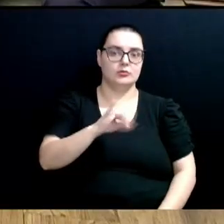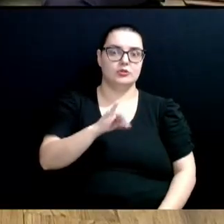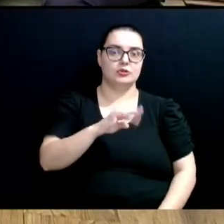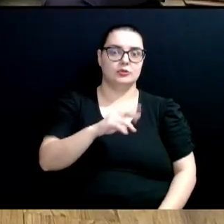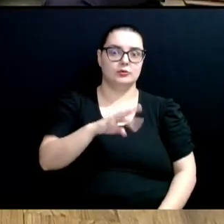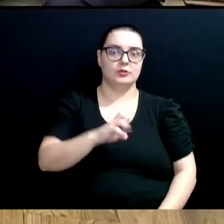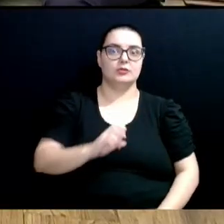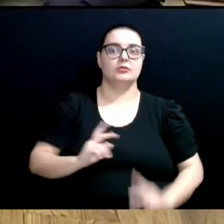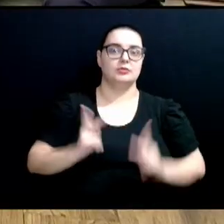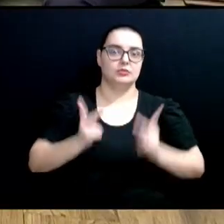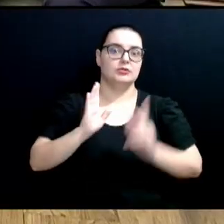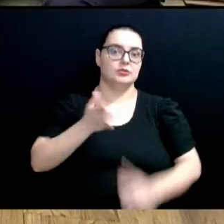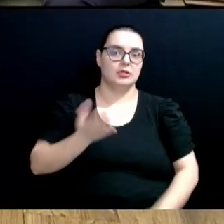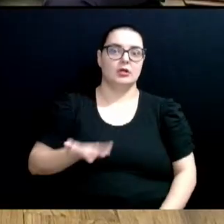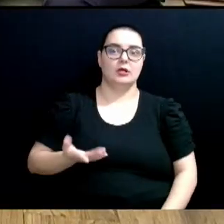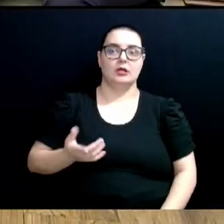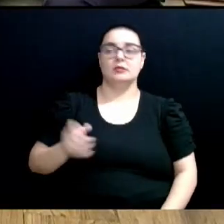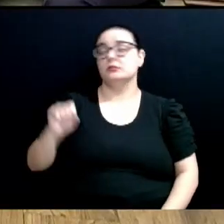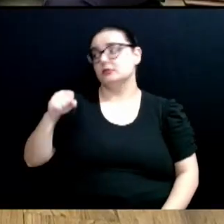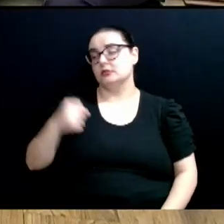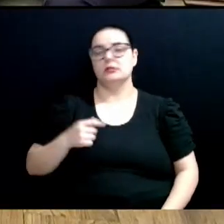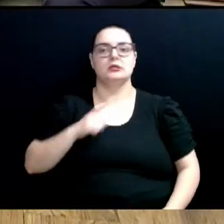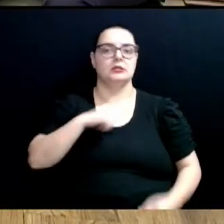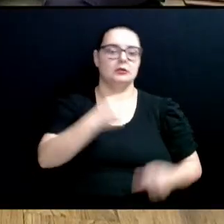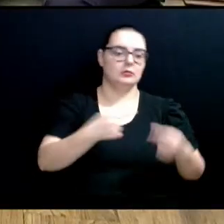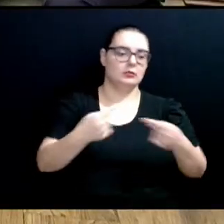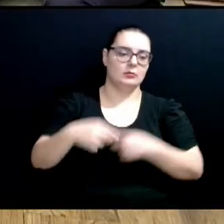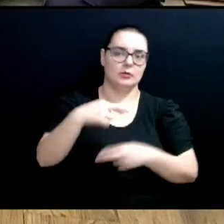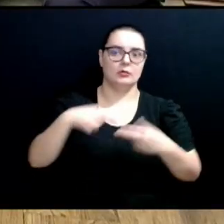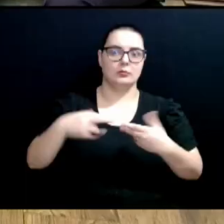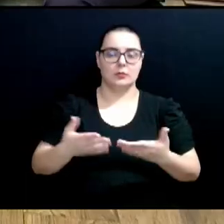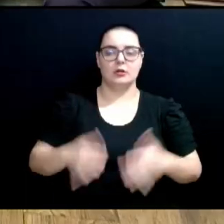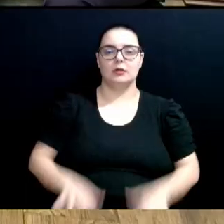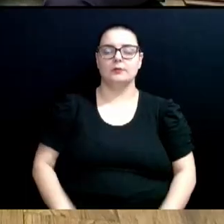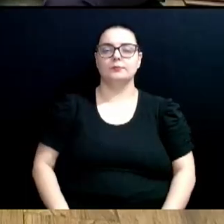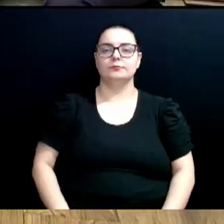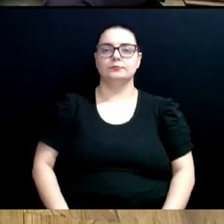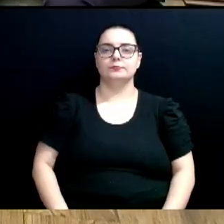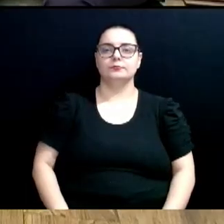toda uma polêmica a respeito disso, mas ela